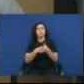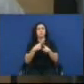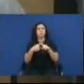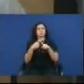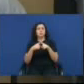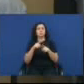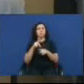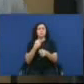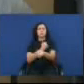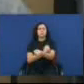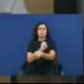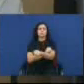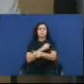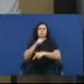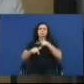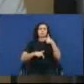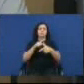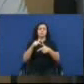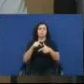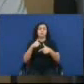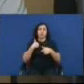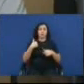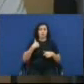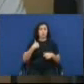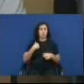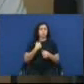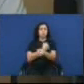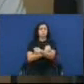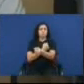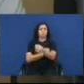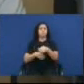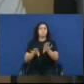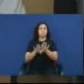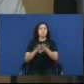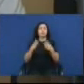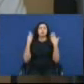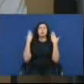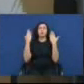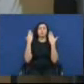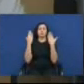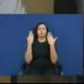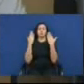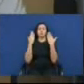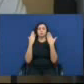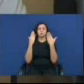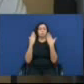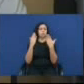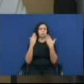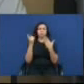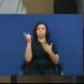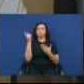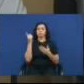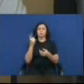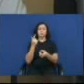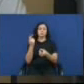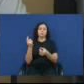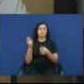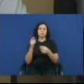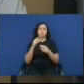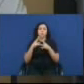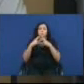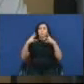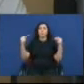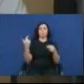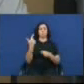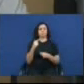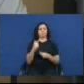o dependente químico está trabalhando. Eu sou um dependente químico, graças a Deus hoje, em recuperação, nunca vou estar curado. Eu tenho